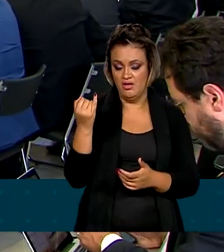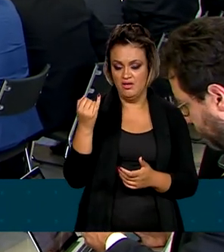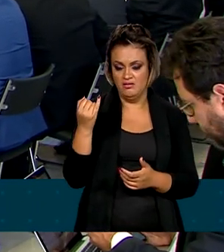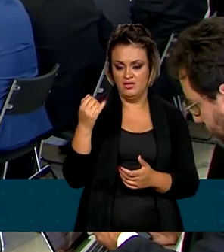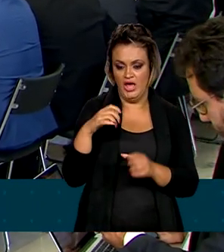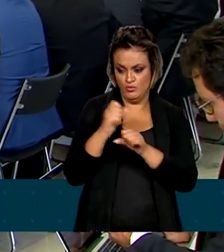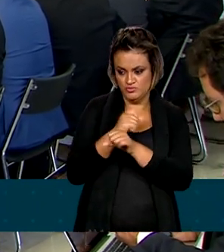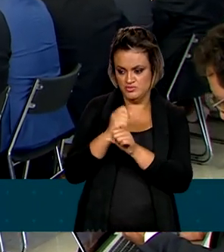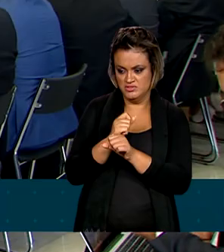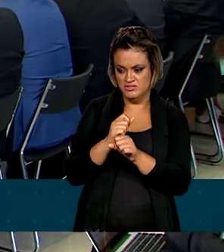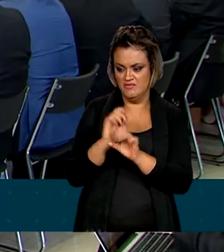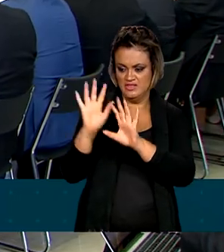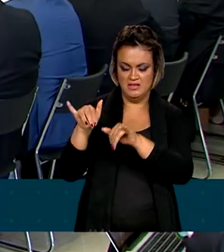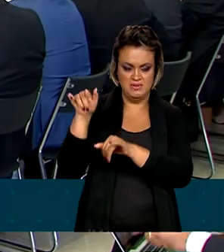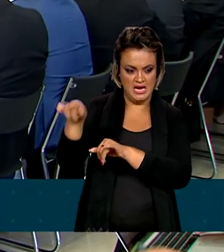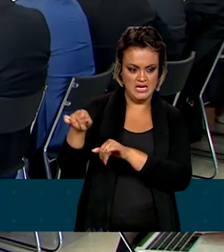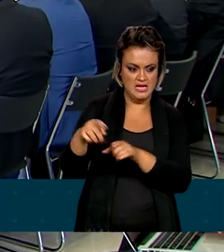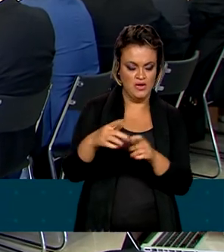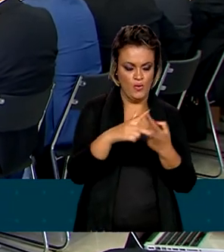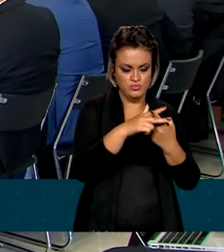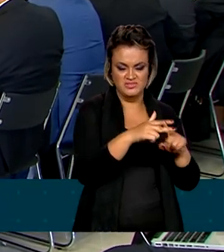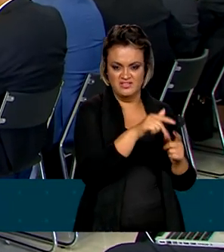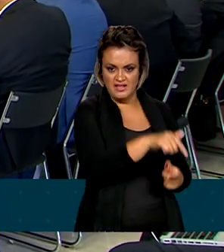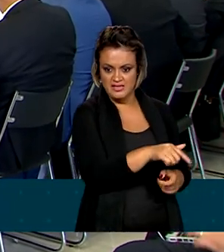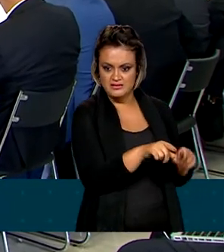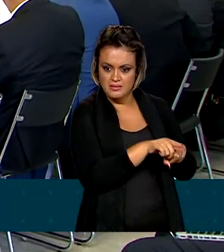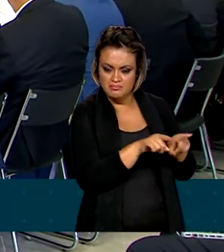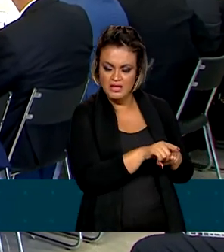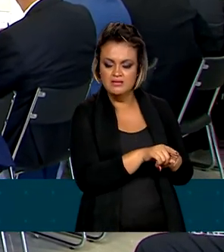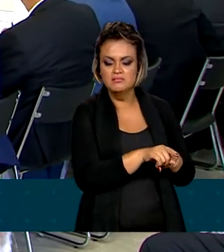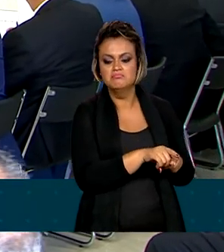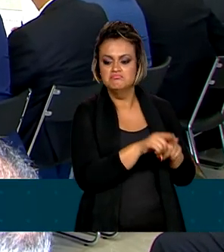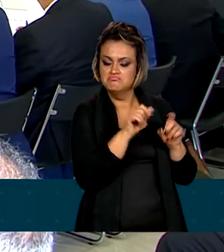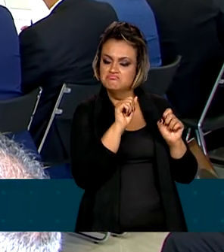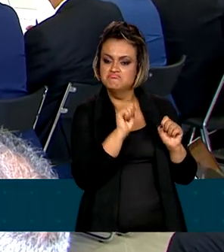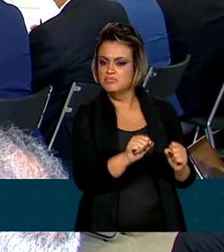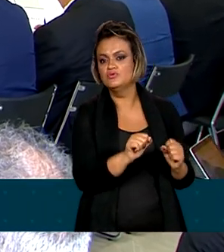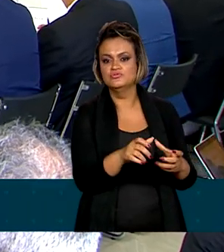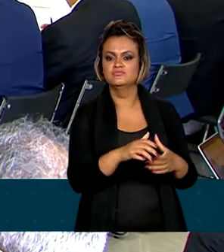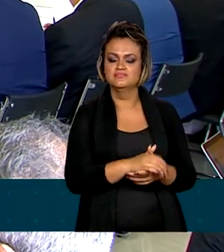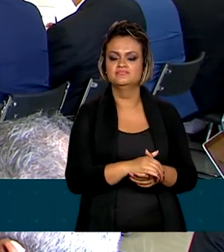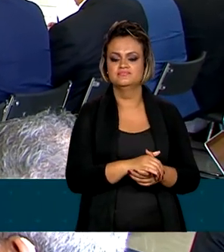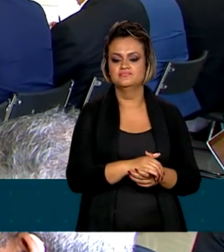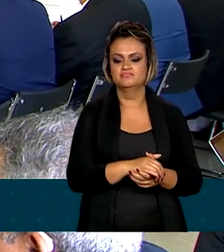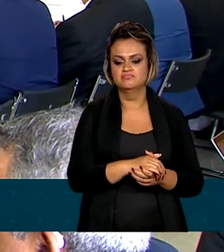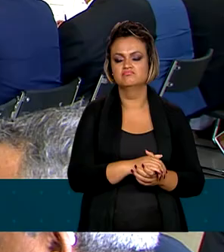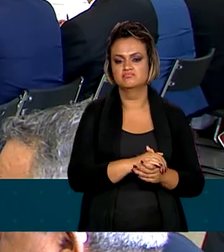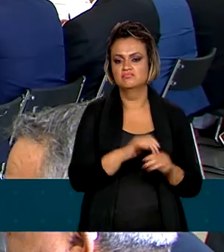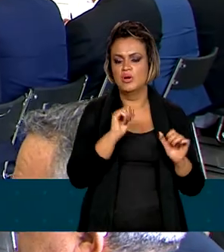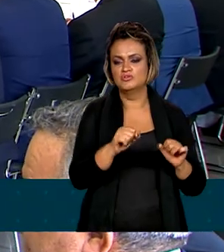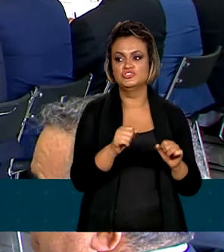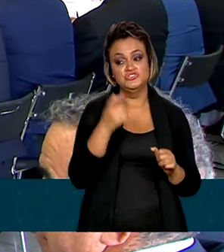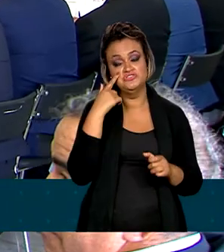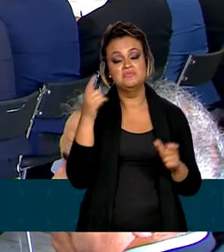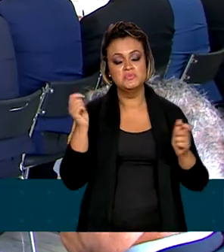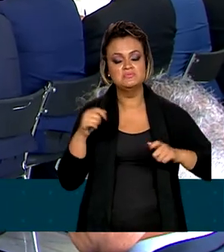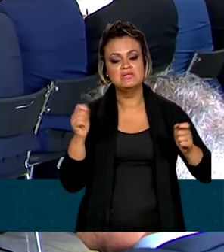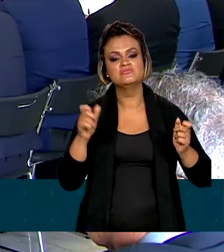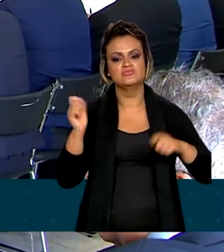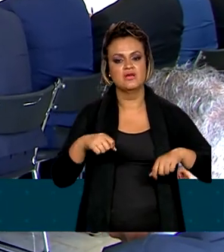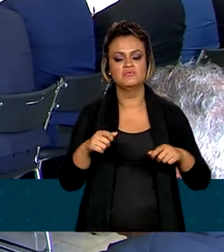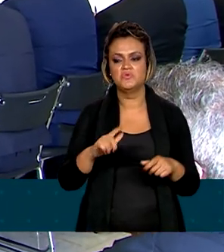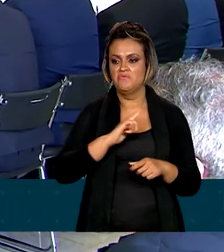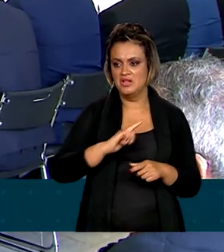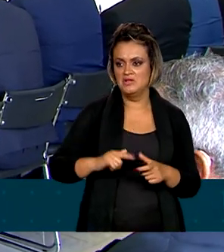concluir a creche, a escola, se ele quer participar dessa retomada, quer ajudar o prefeito, nós vamos abrir a possibilidade para os governadores